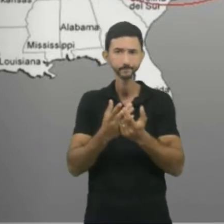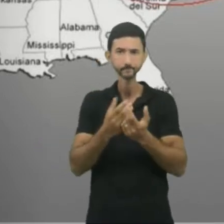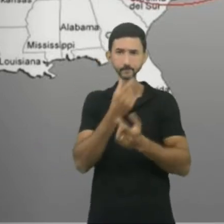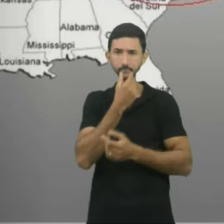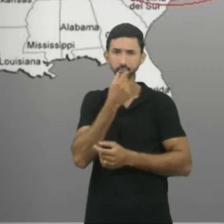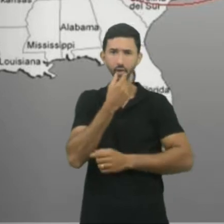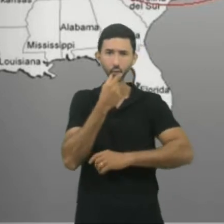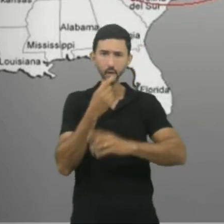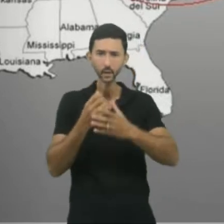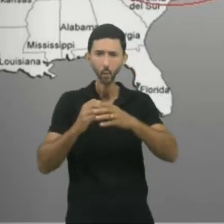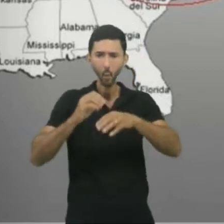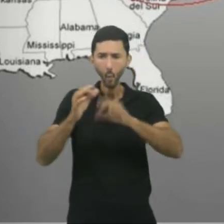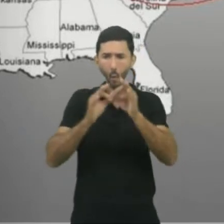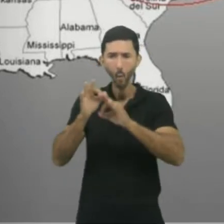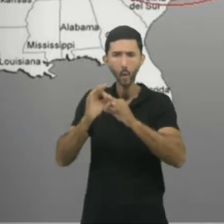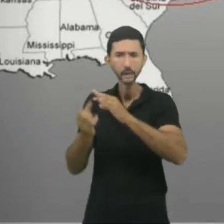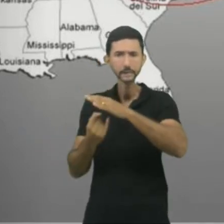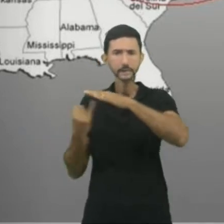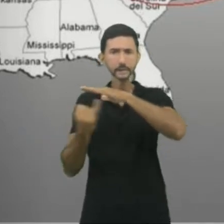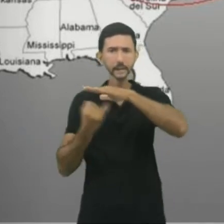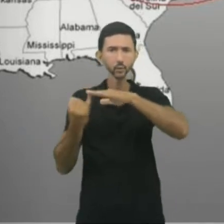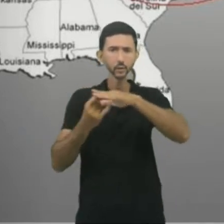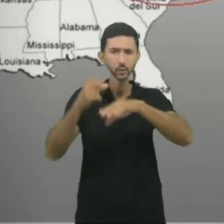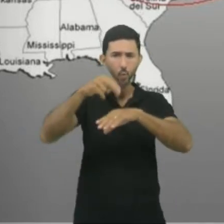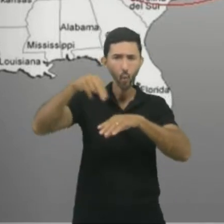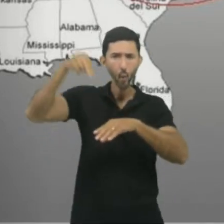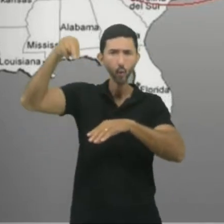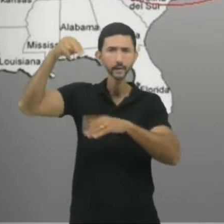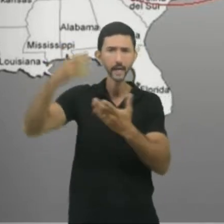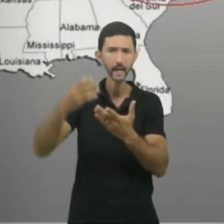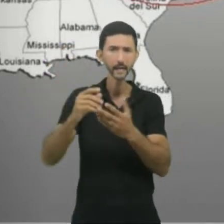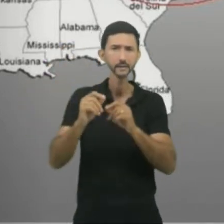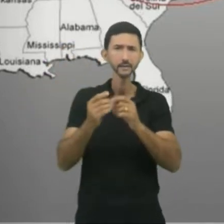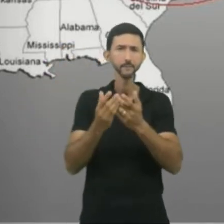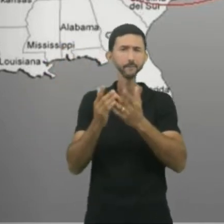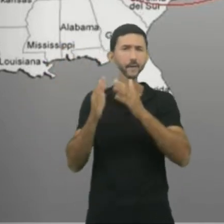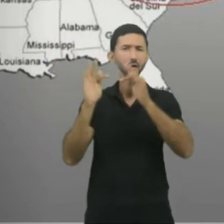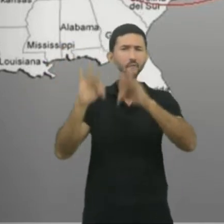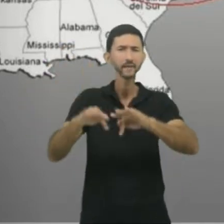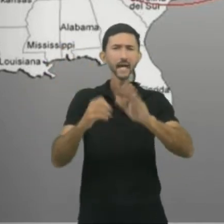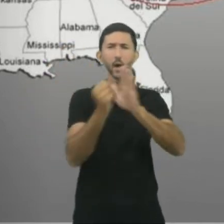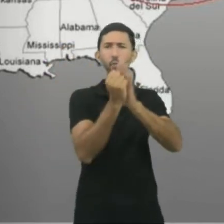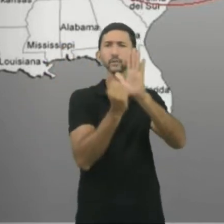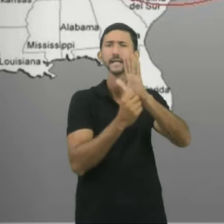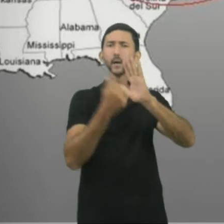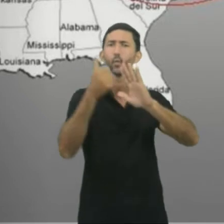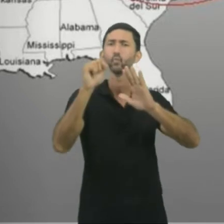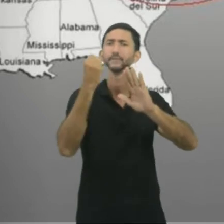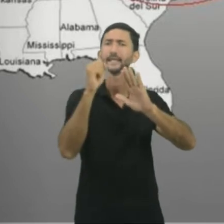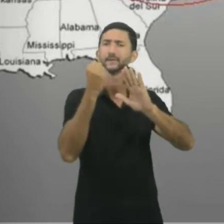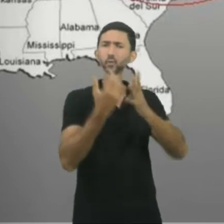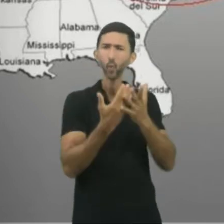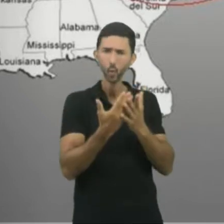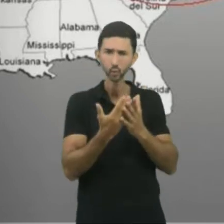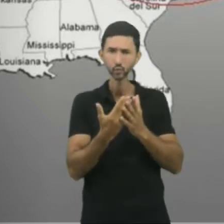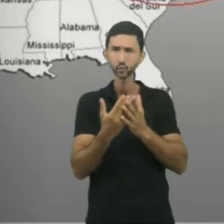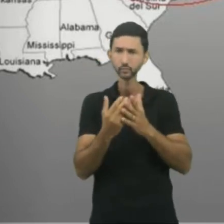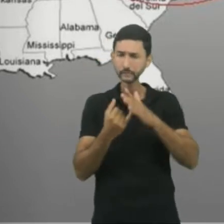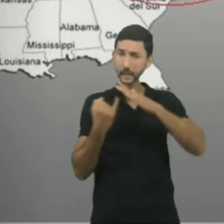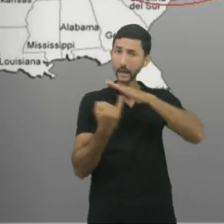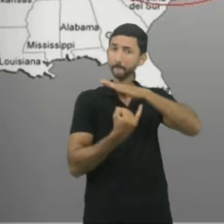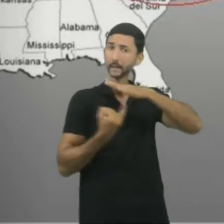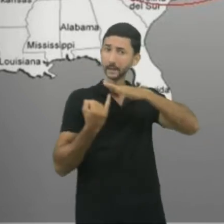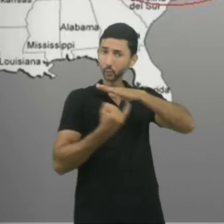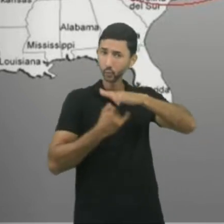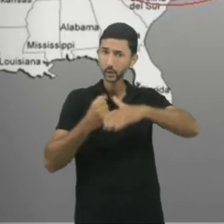se industrializa no seu Nordeste no final do século XVIII. Essa é uma